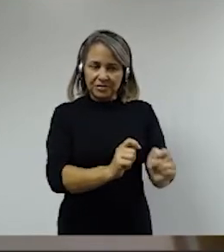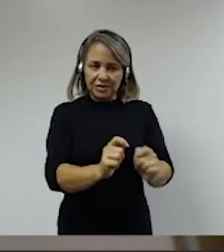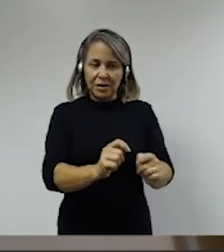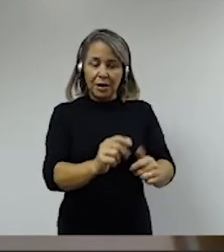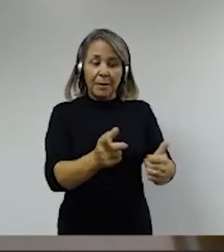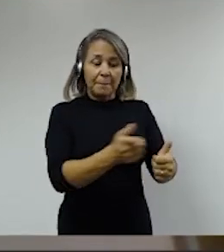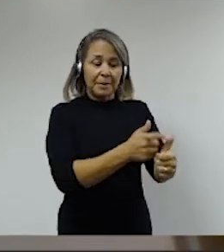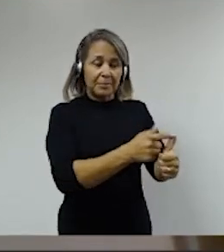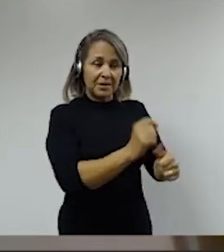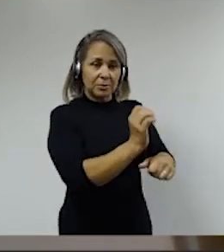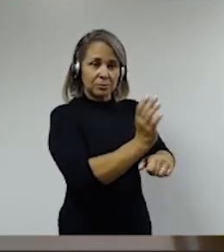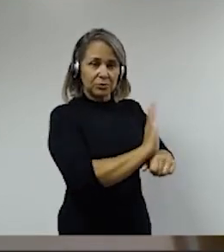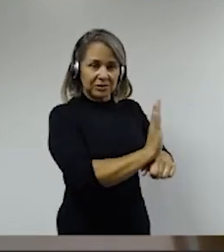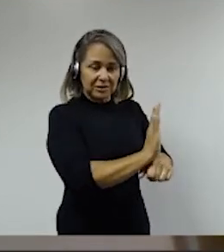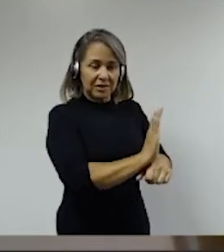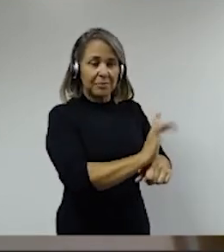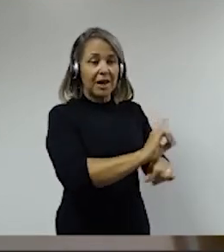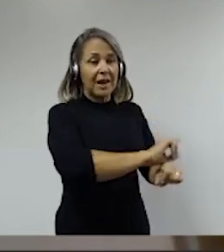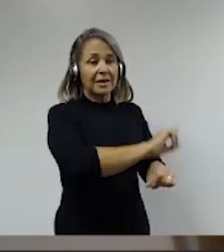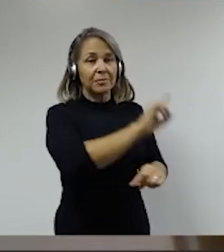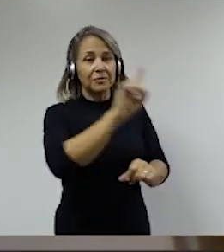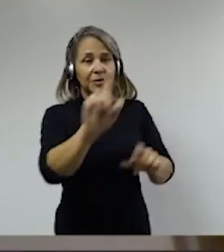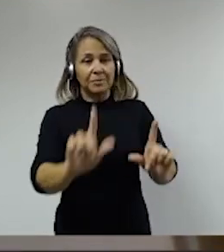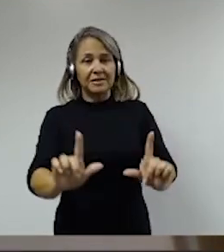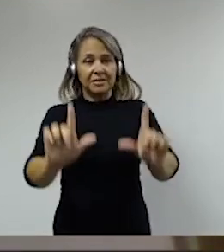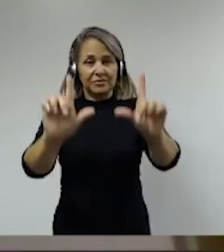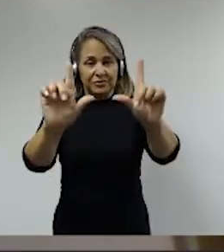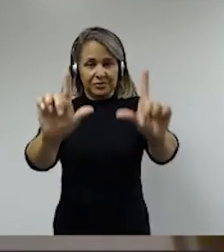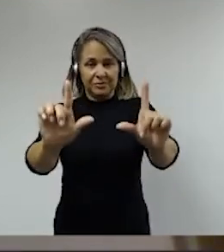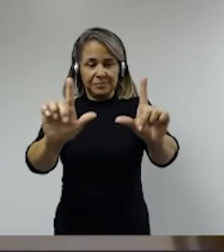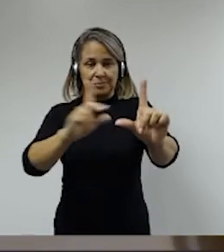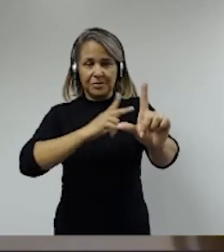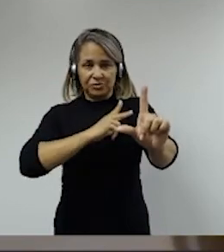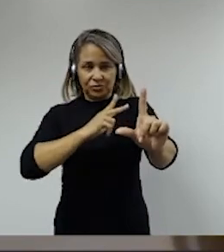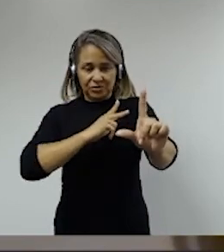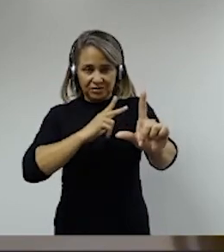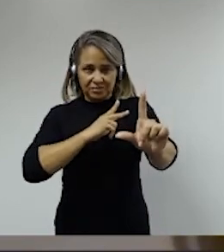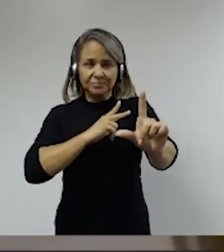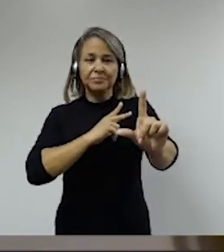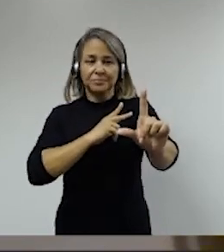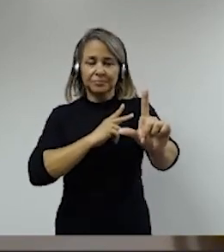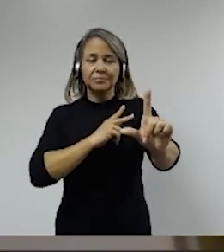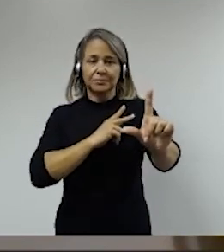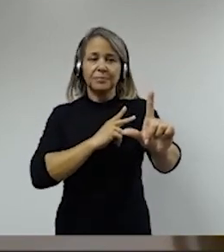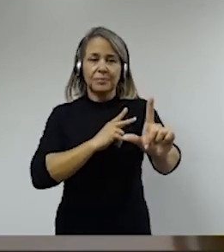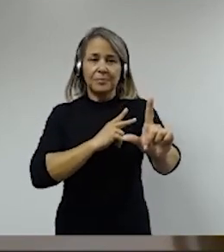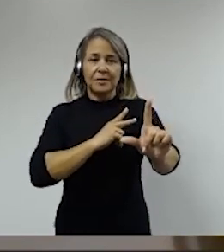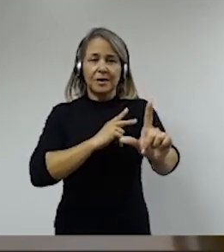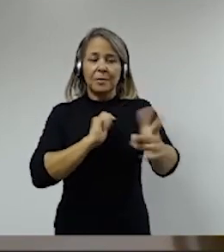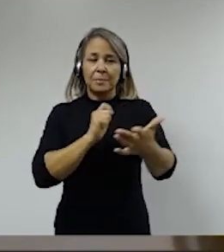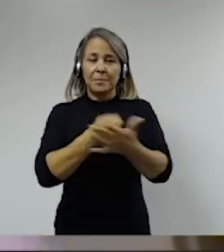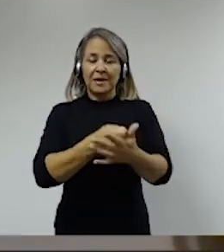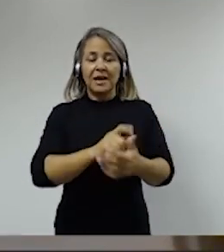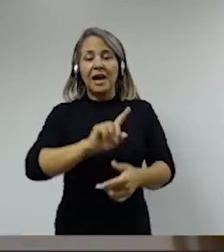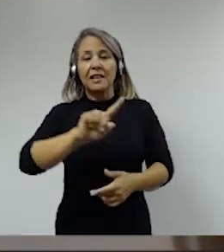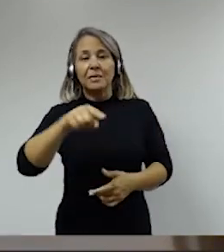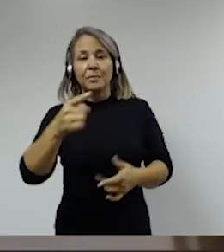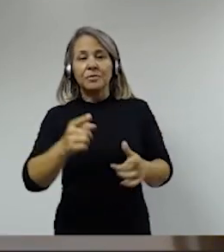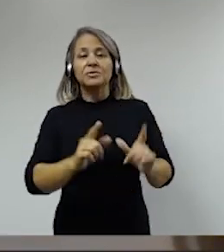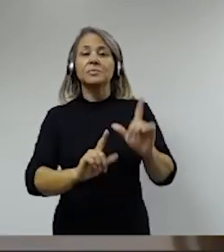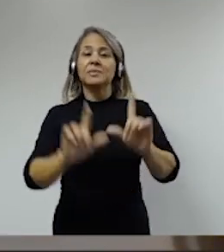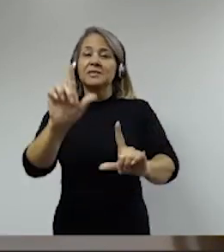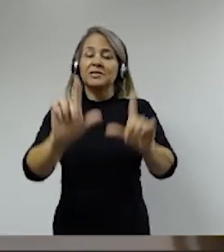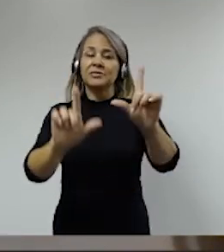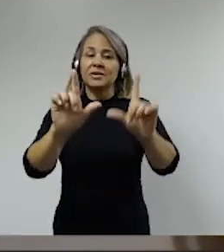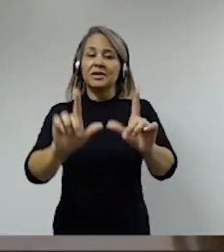nos cinemas, depois dos cinemas ele vai para a TV paga, aí nas suas várias especificidades da TV paga, depois da TV paga ele vai para a TV